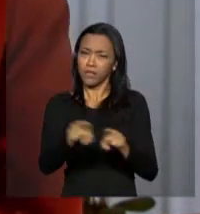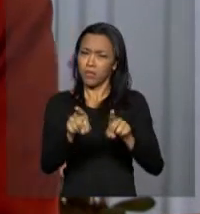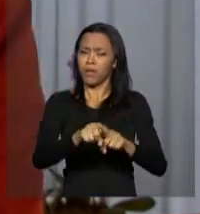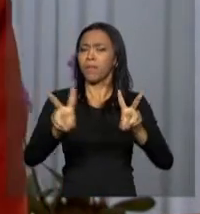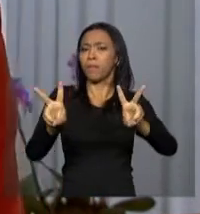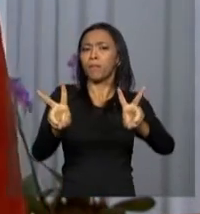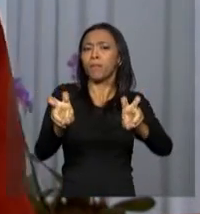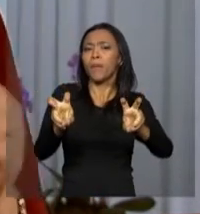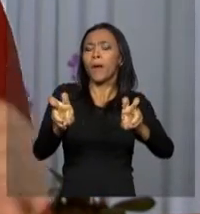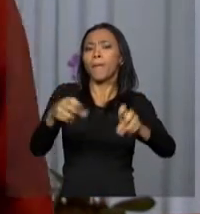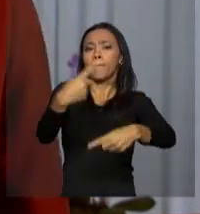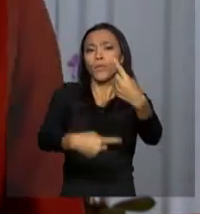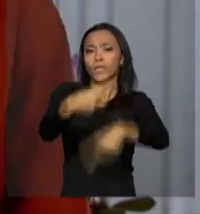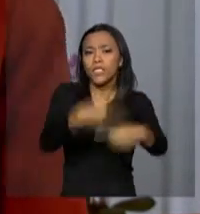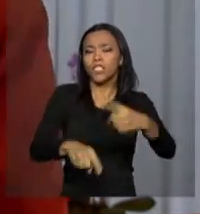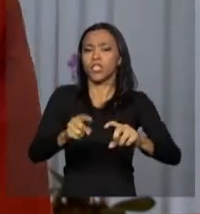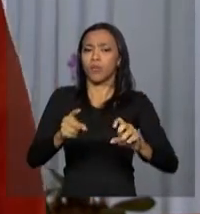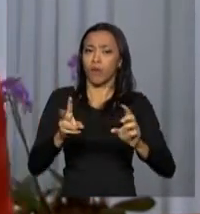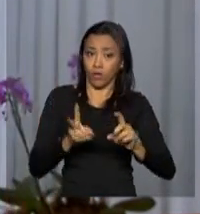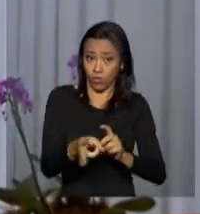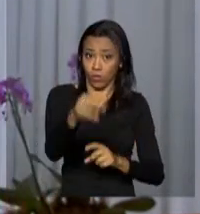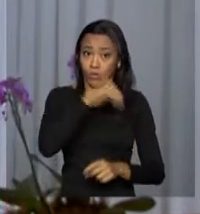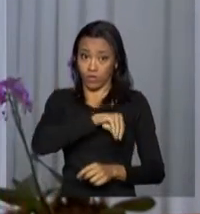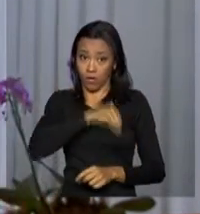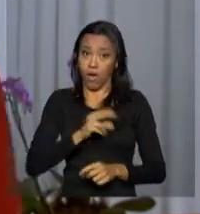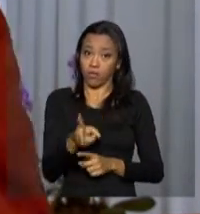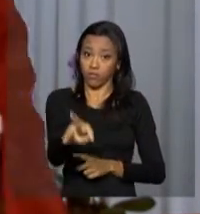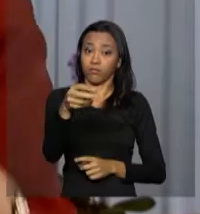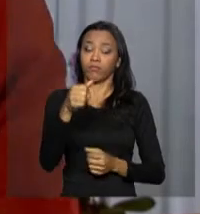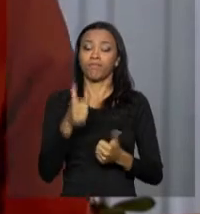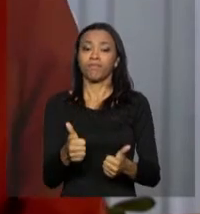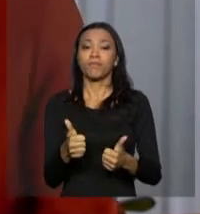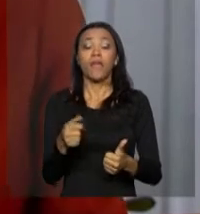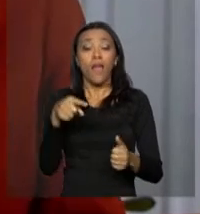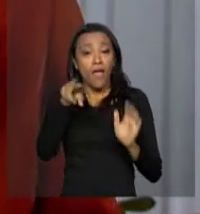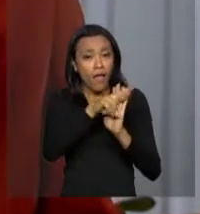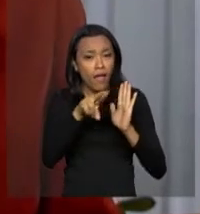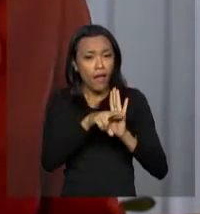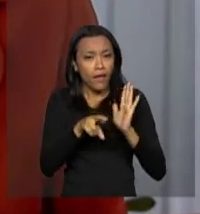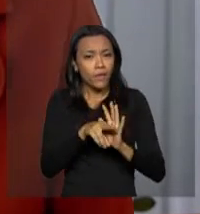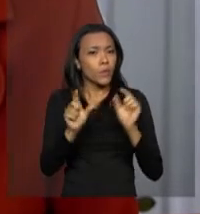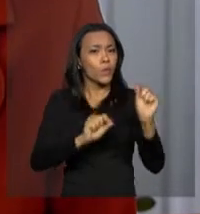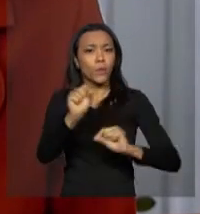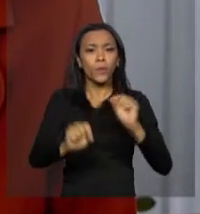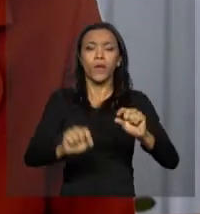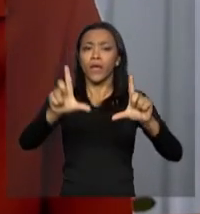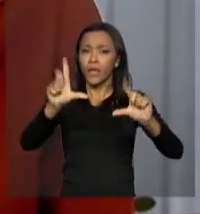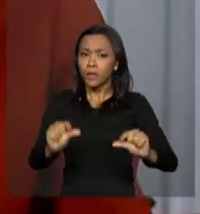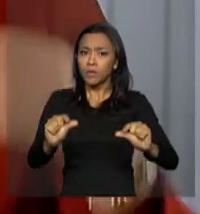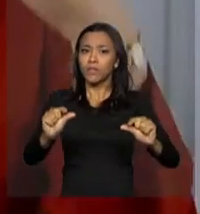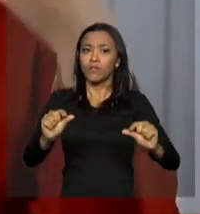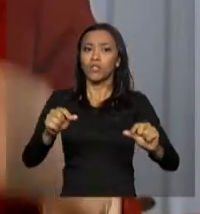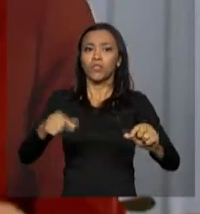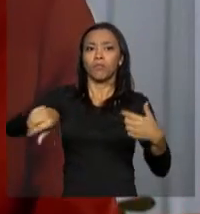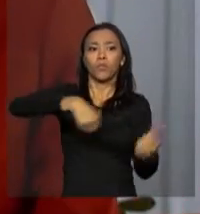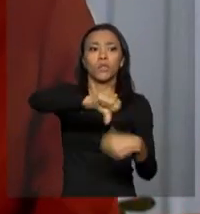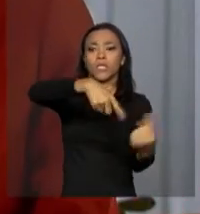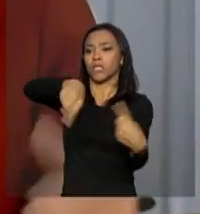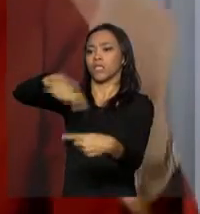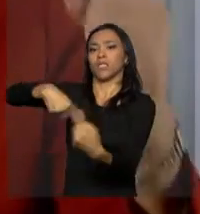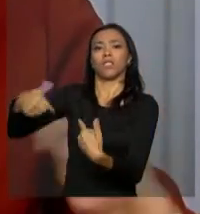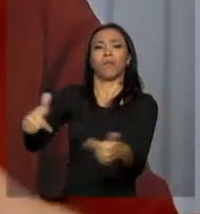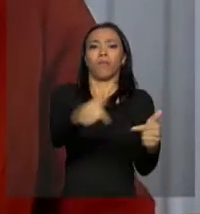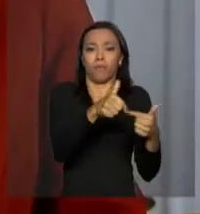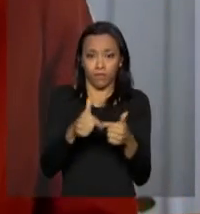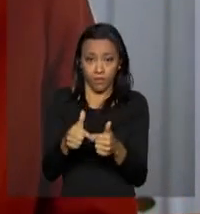de fortalecimento do emprego, do trabalho e da renda. Medidas de redução da rotatividade, de